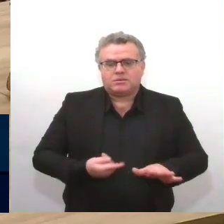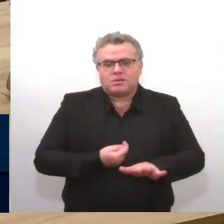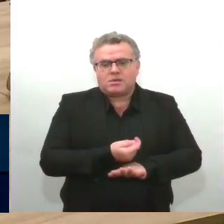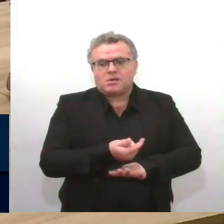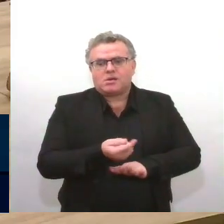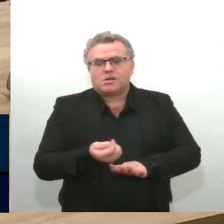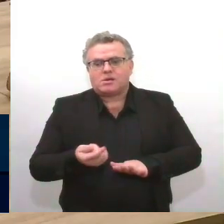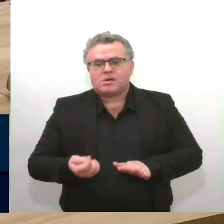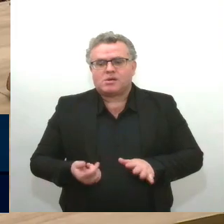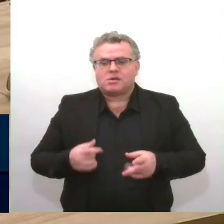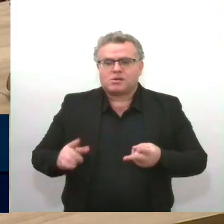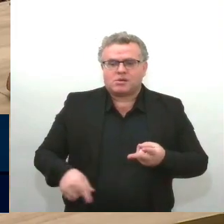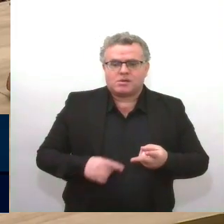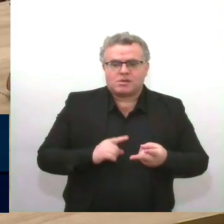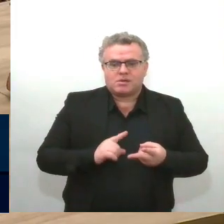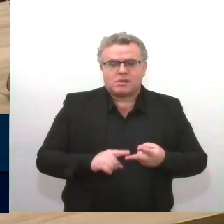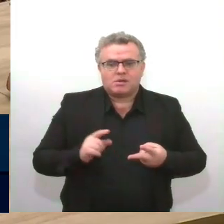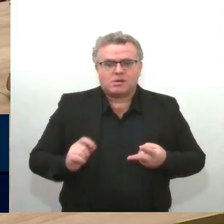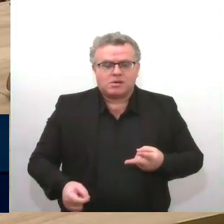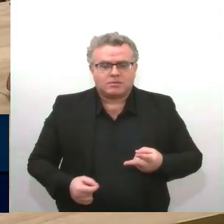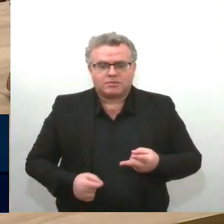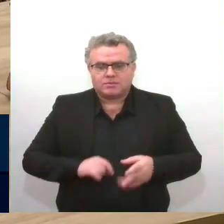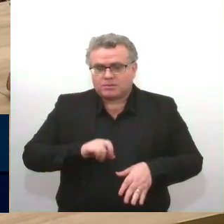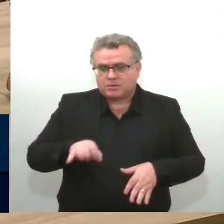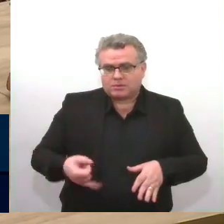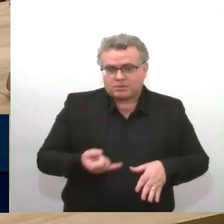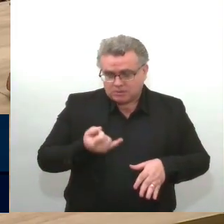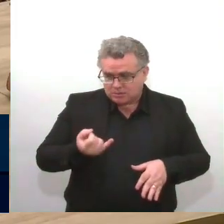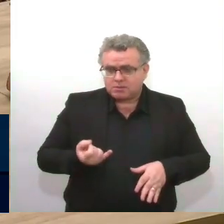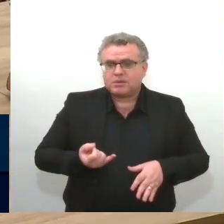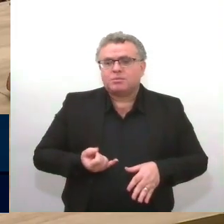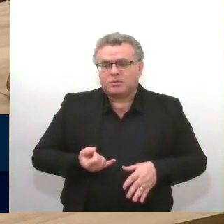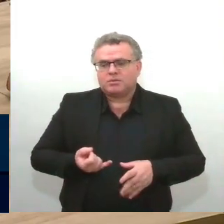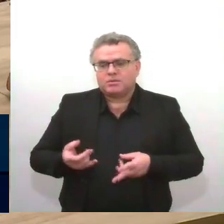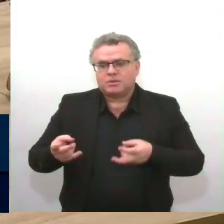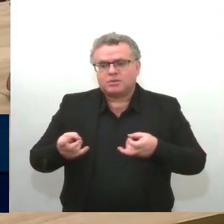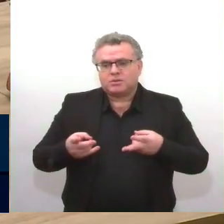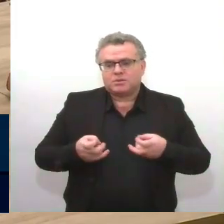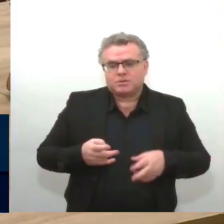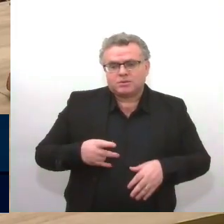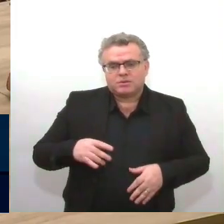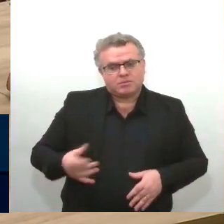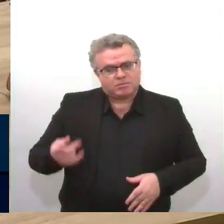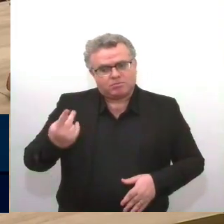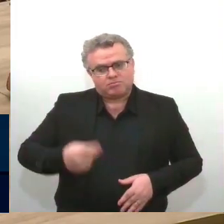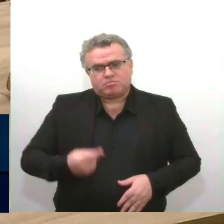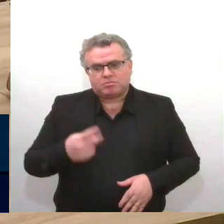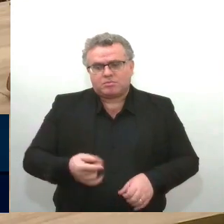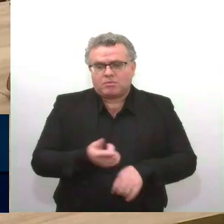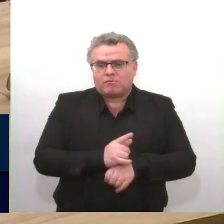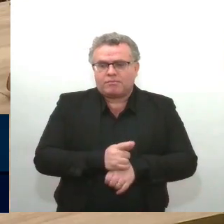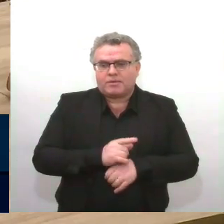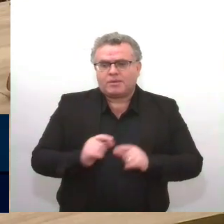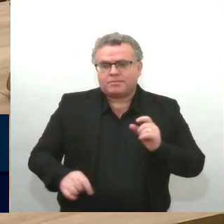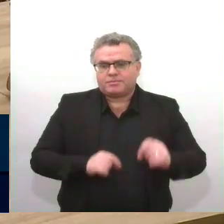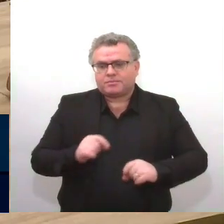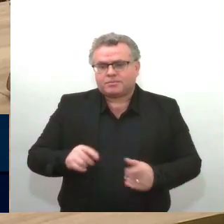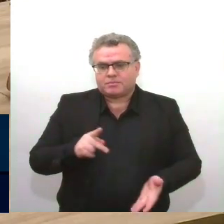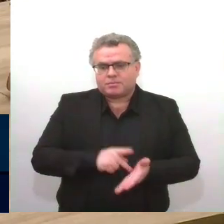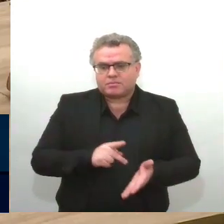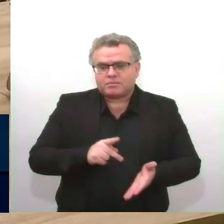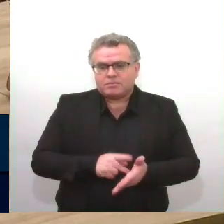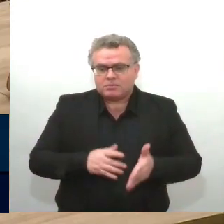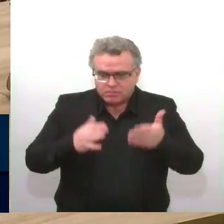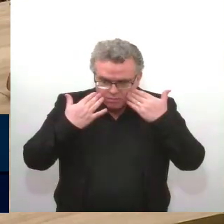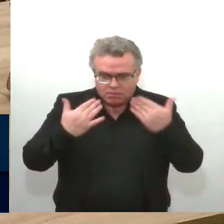máquina pública para poder se reeleger e eu tenho certeza não tem coisa melhor georg eu não sei se você eh